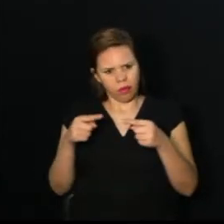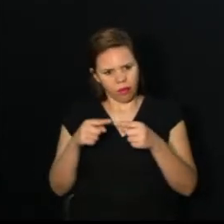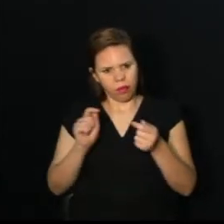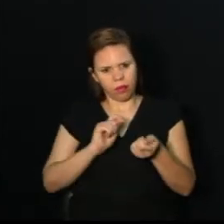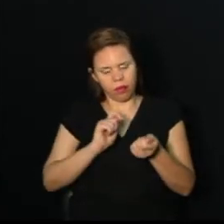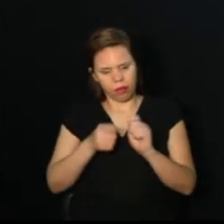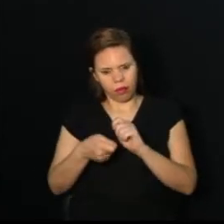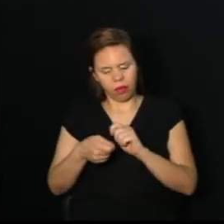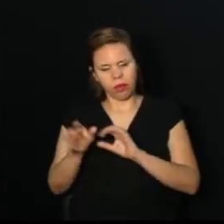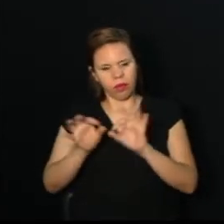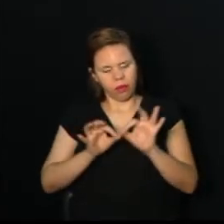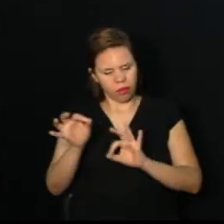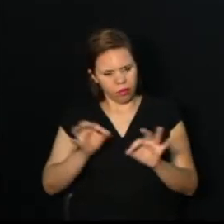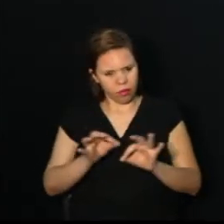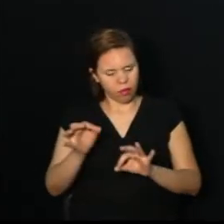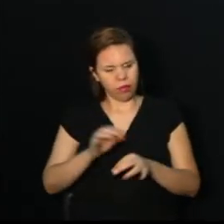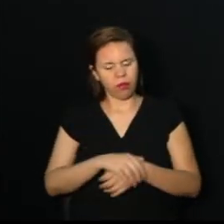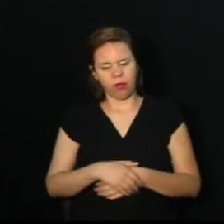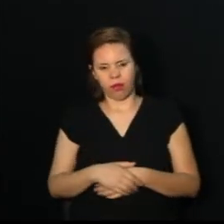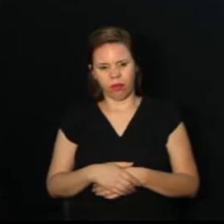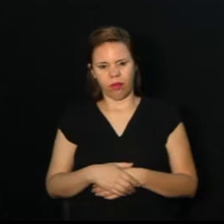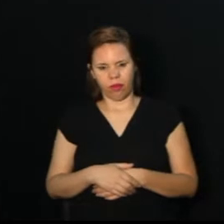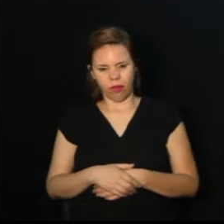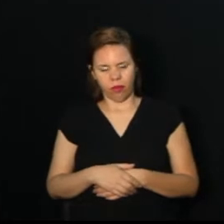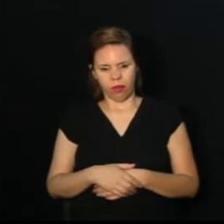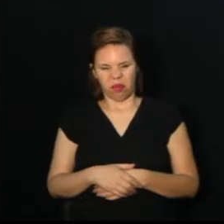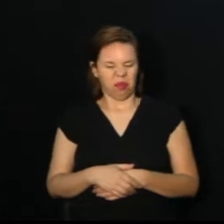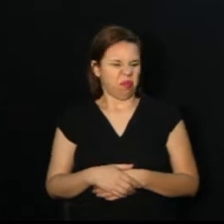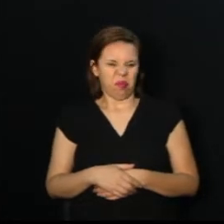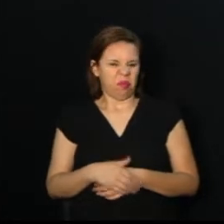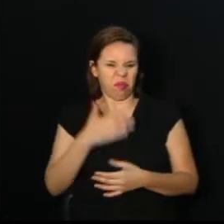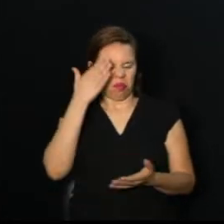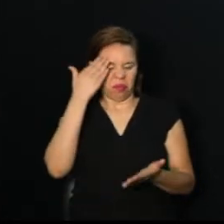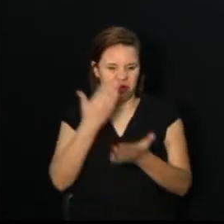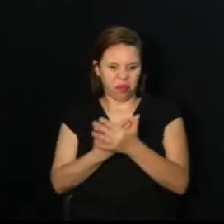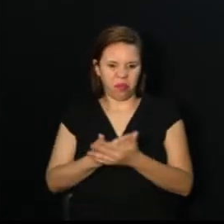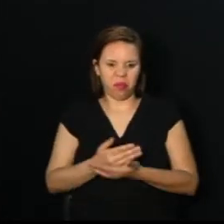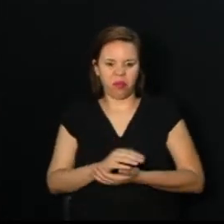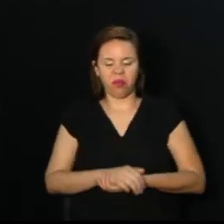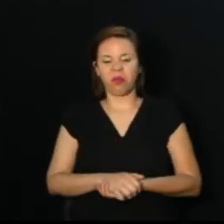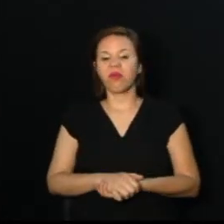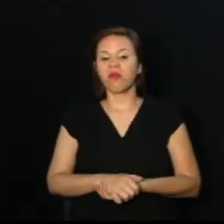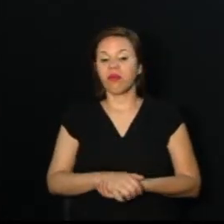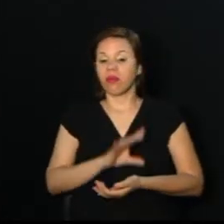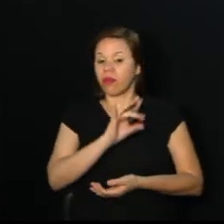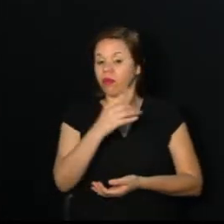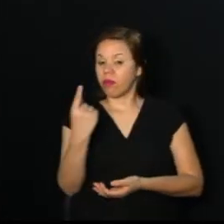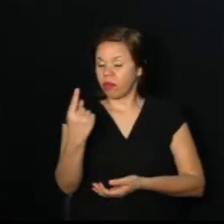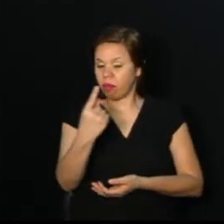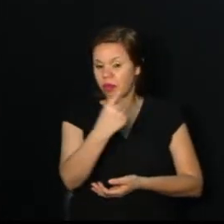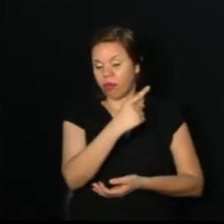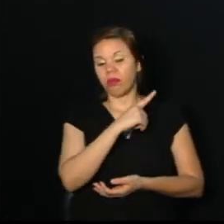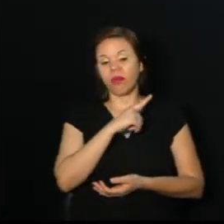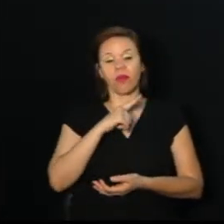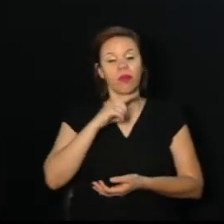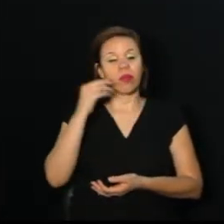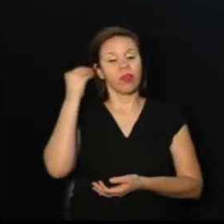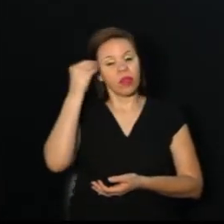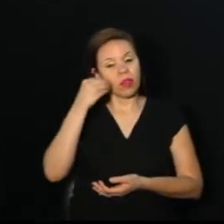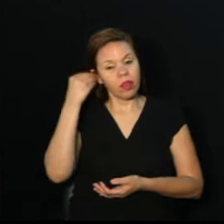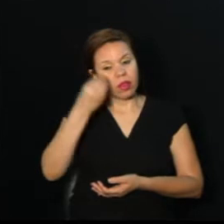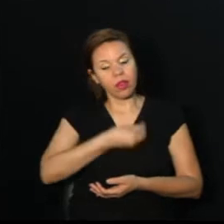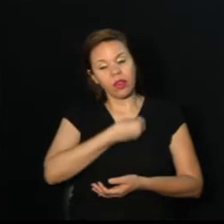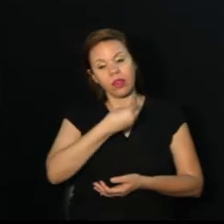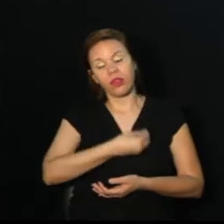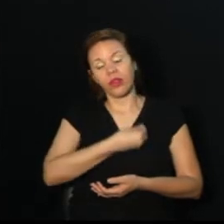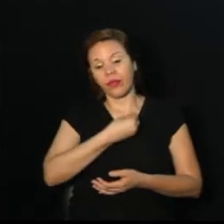adequadamente preparadas? Duvido muito. Cada uma tem uma história de